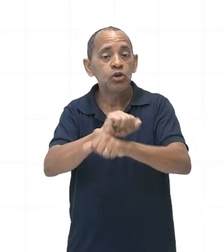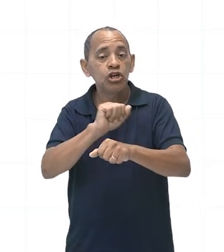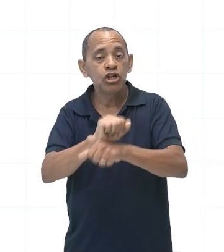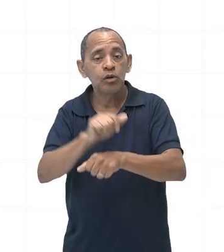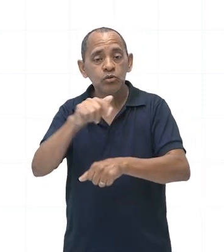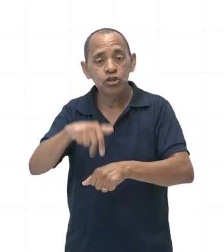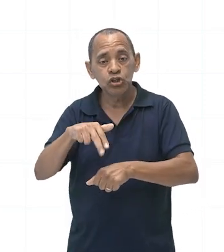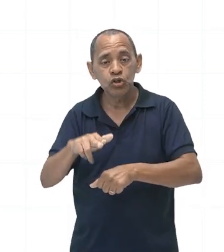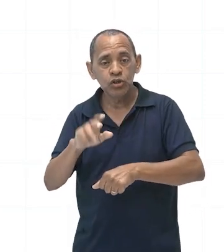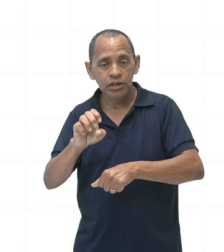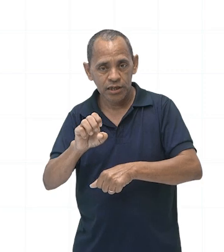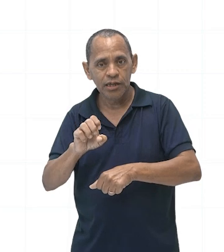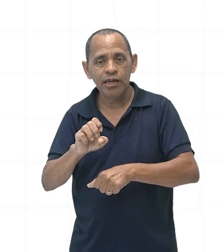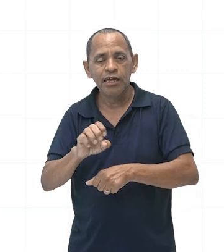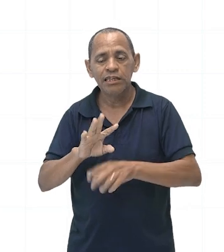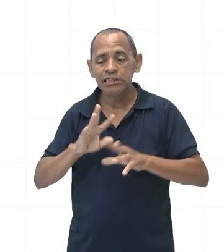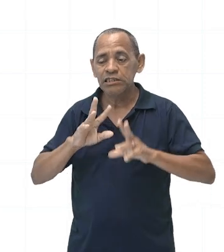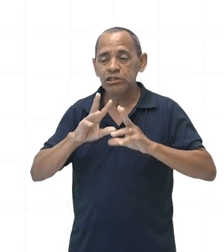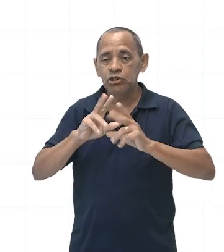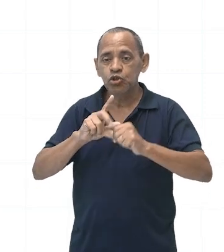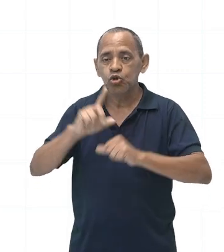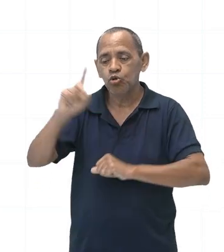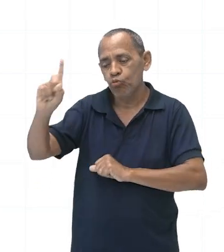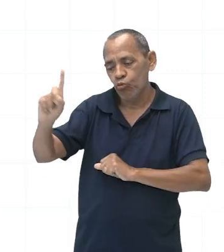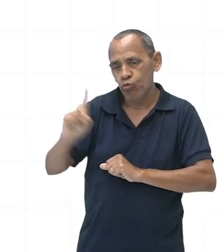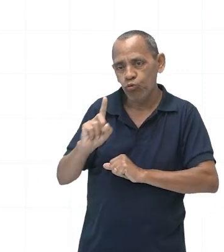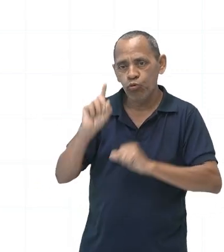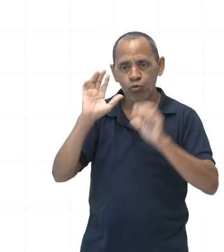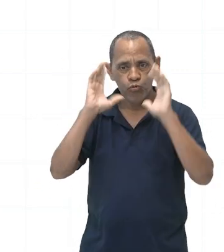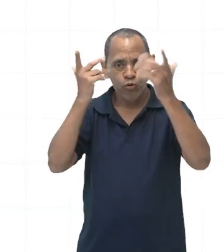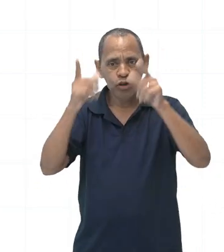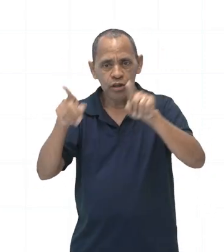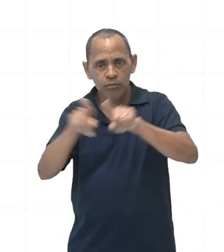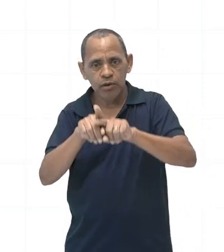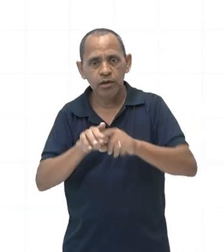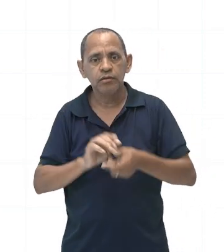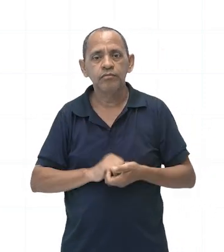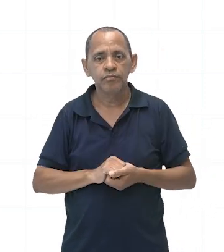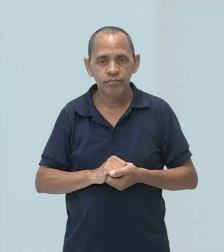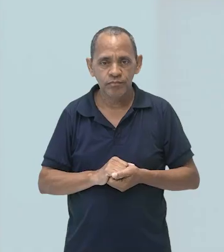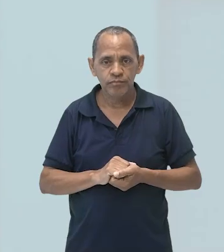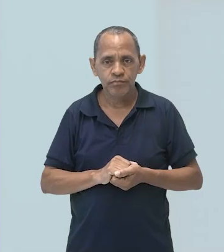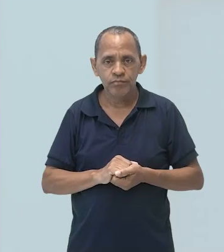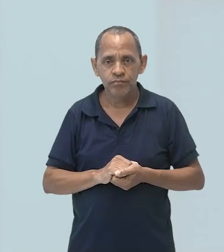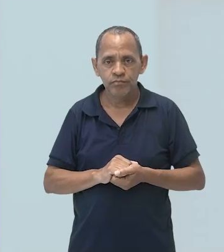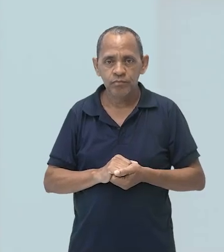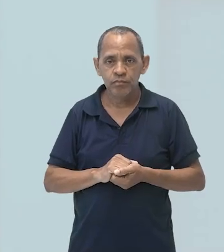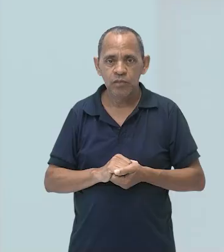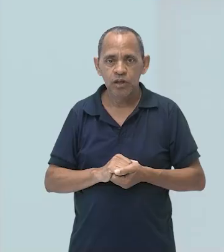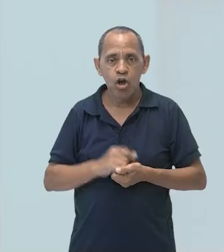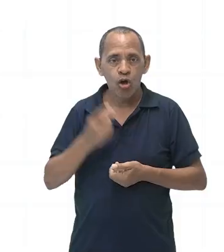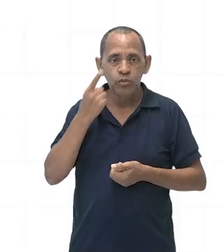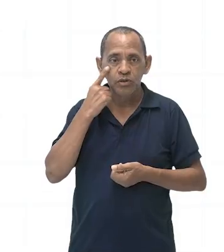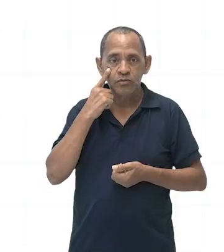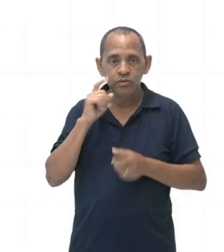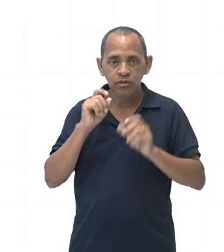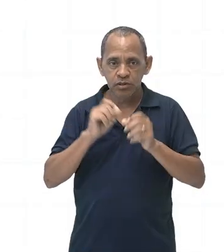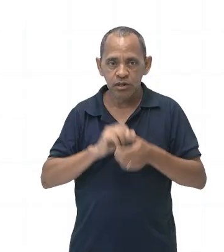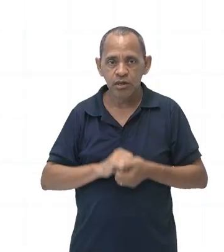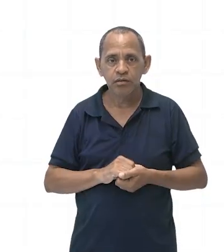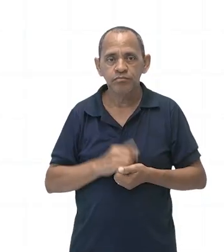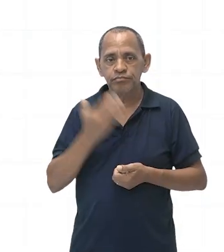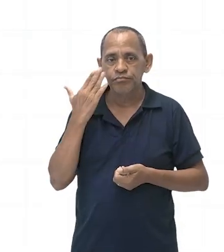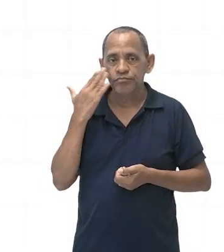venham ao baile, mas nós não vamos nos aprofundar exatamente nessas questões, ok? Na nossa observação,